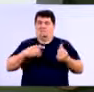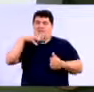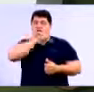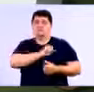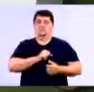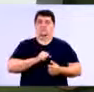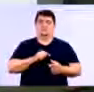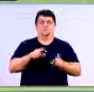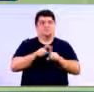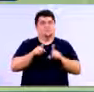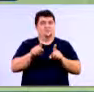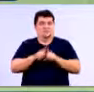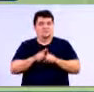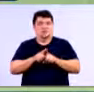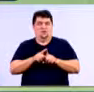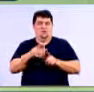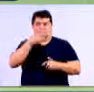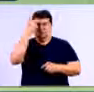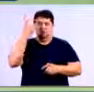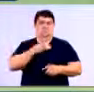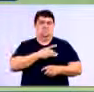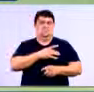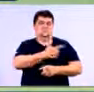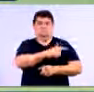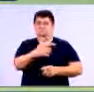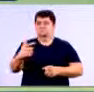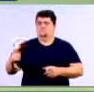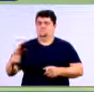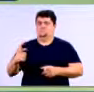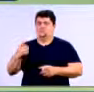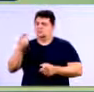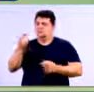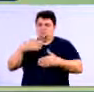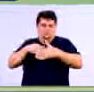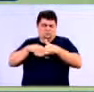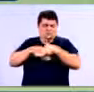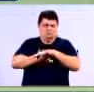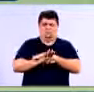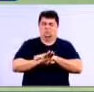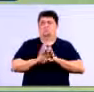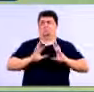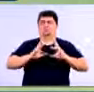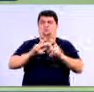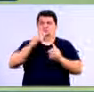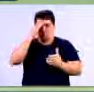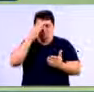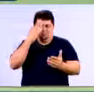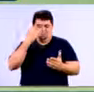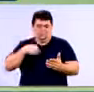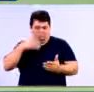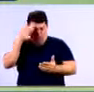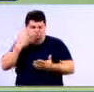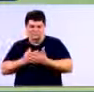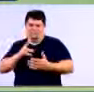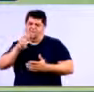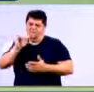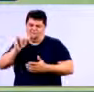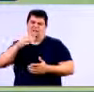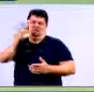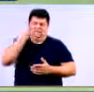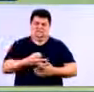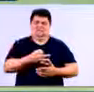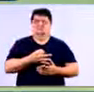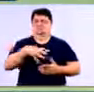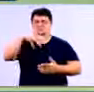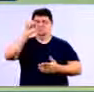esse arrojado que não tem medo, ele vai mesmo e deposita tudo no que ele acredita que realmente vai dar certo. O